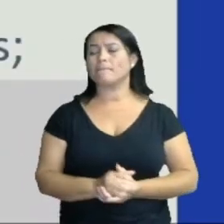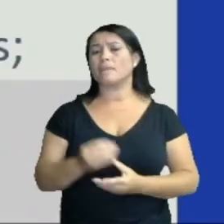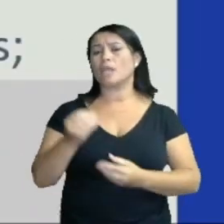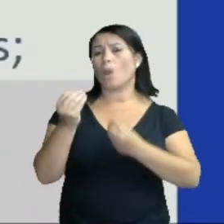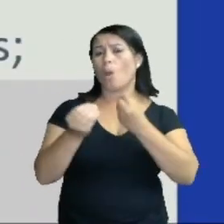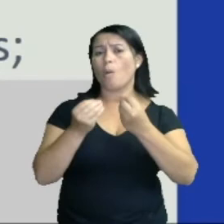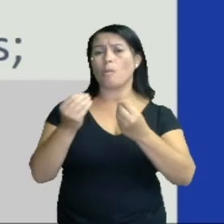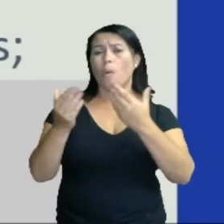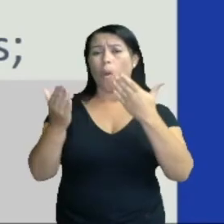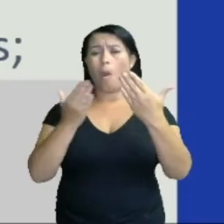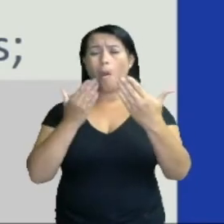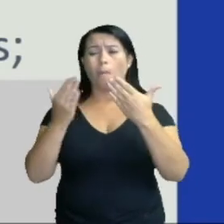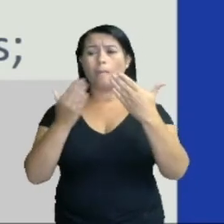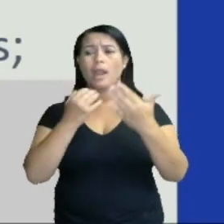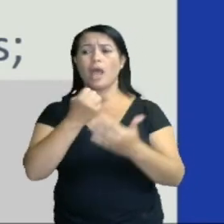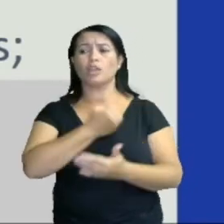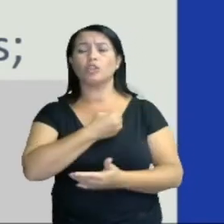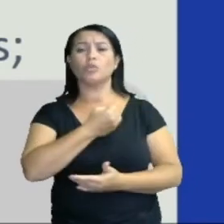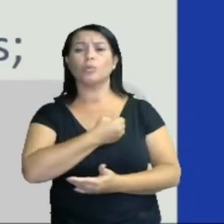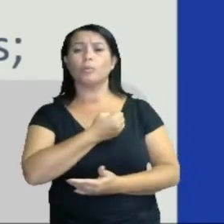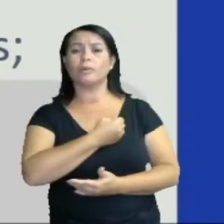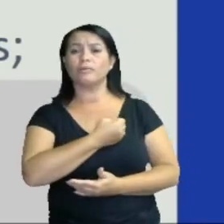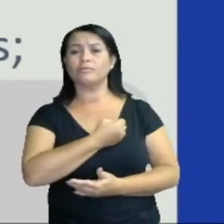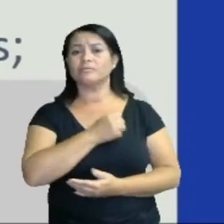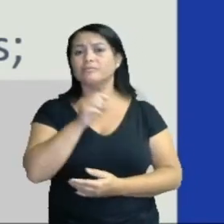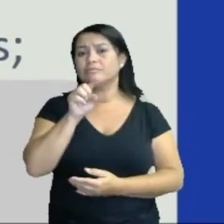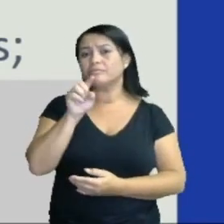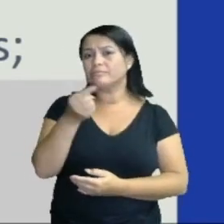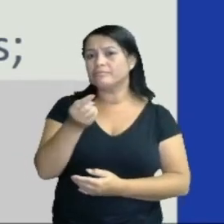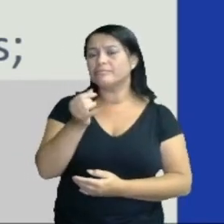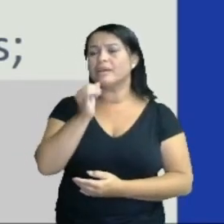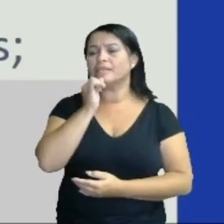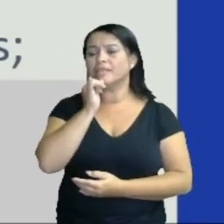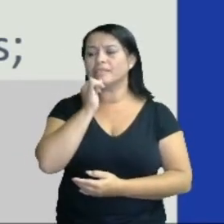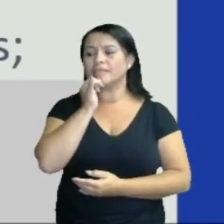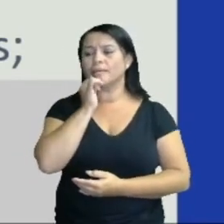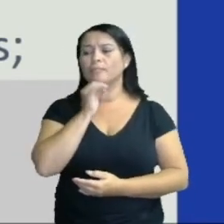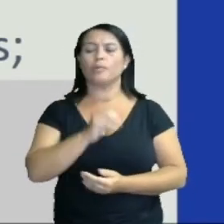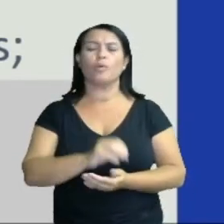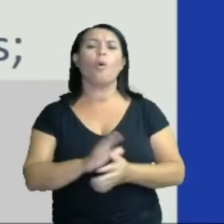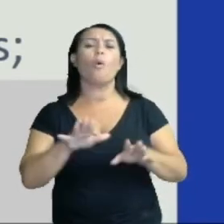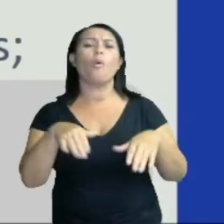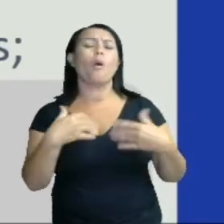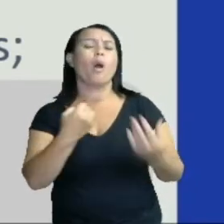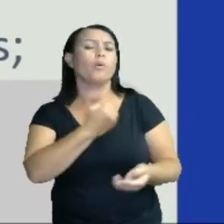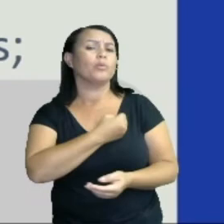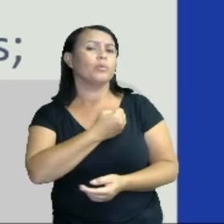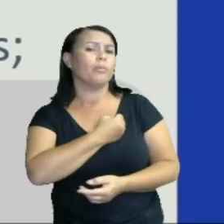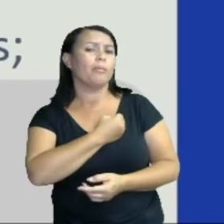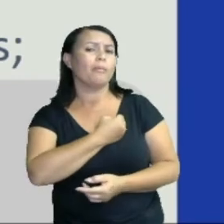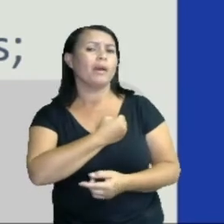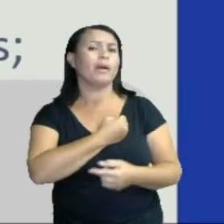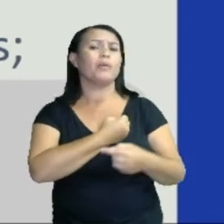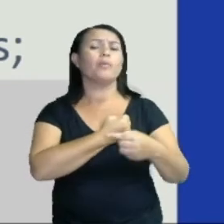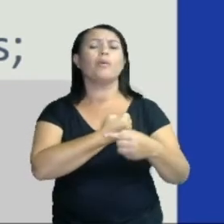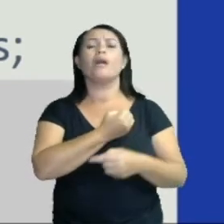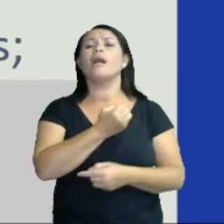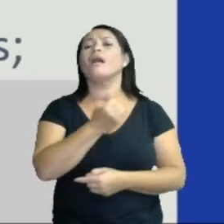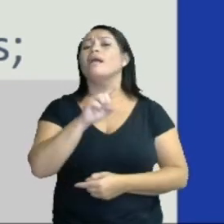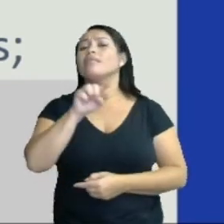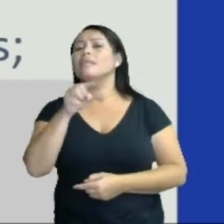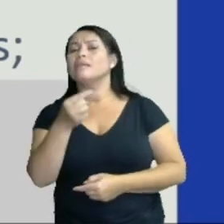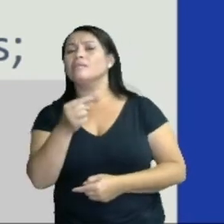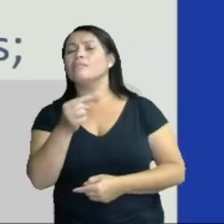Como comparar números decimais? Exemplo, qual número decimal é maior?